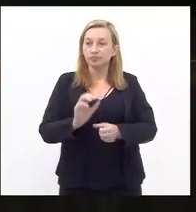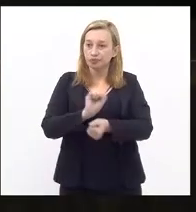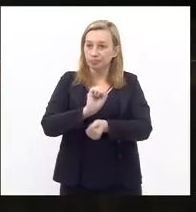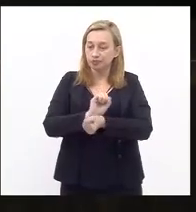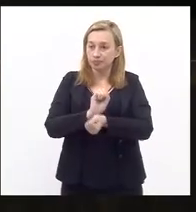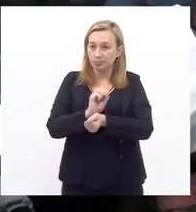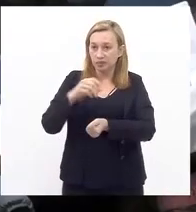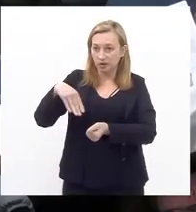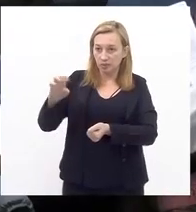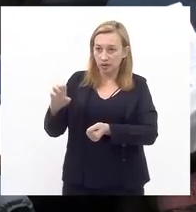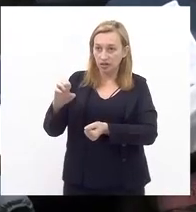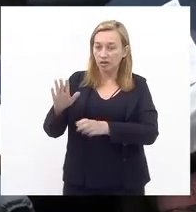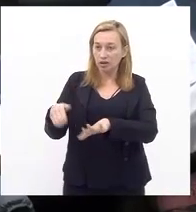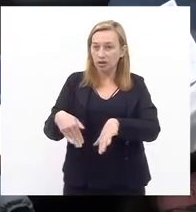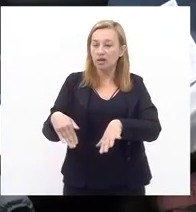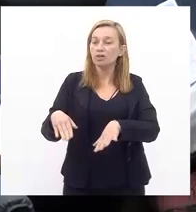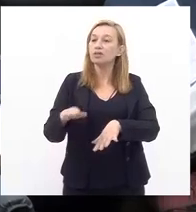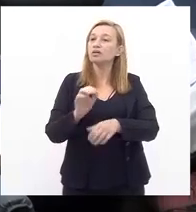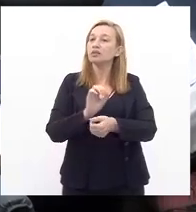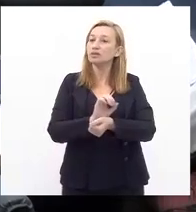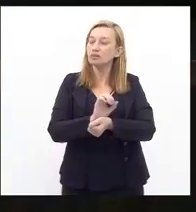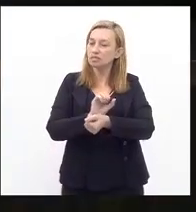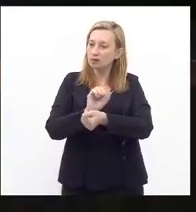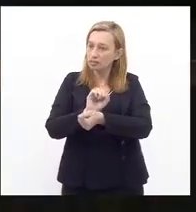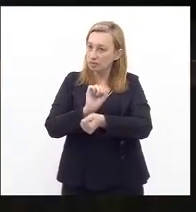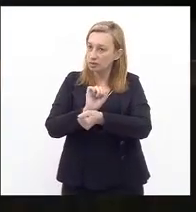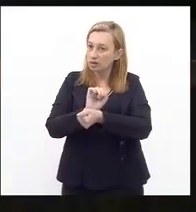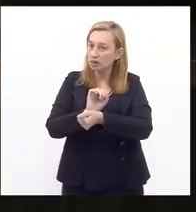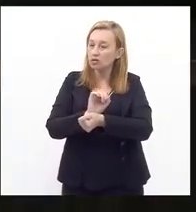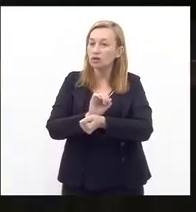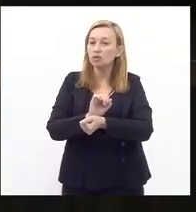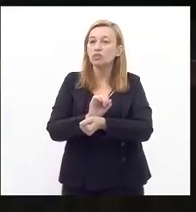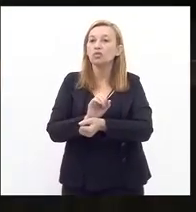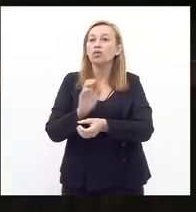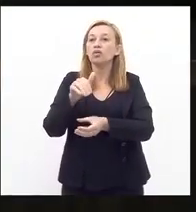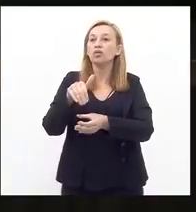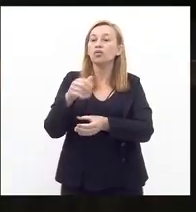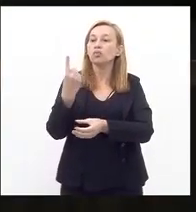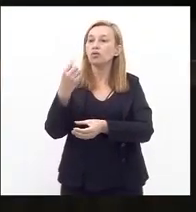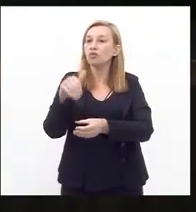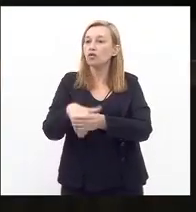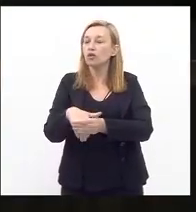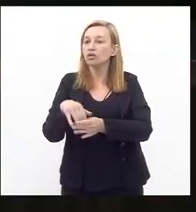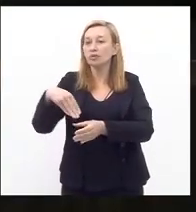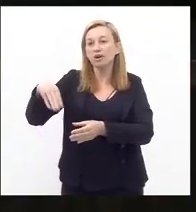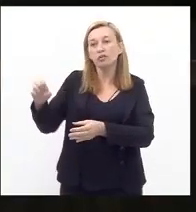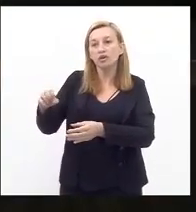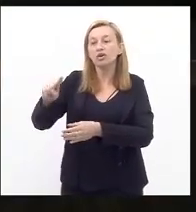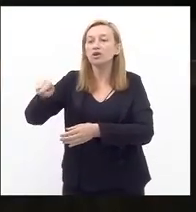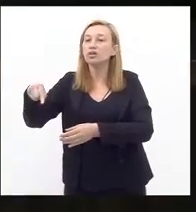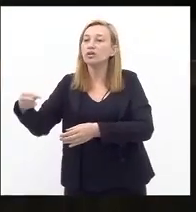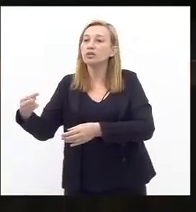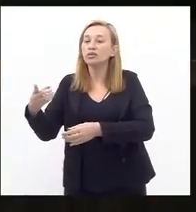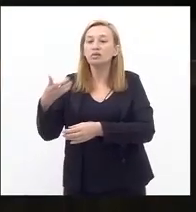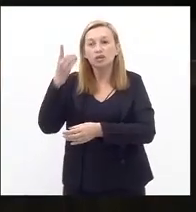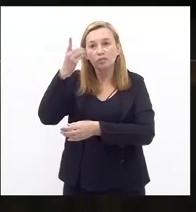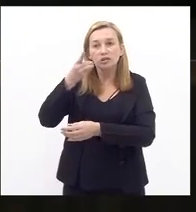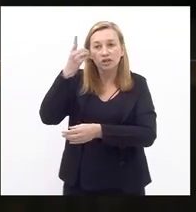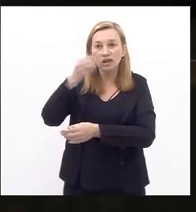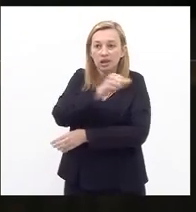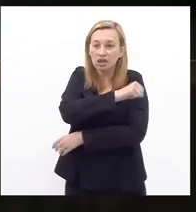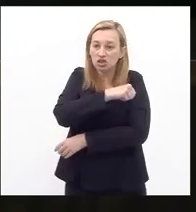está chegando que gustativas com voto favorável nem que o deputado a